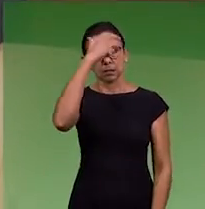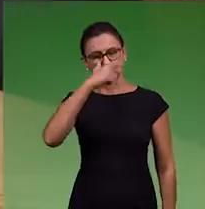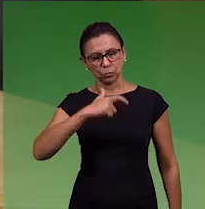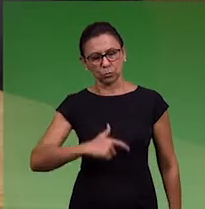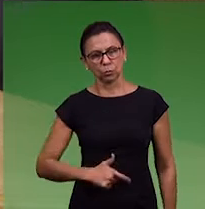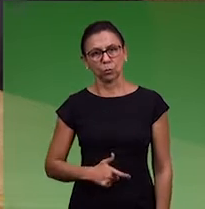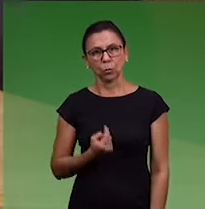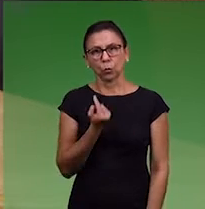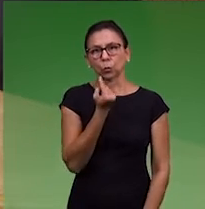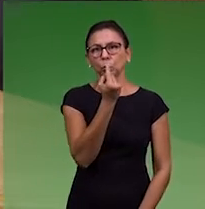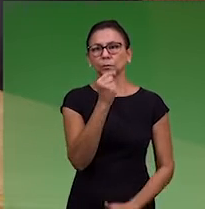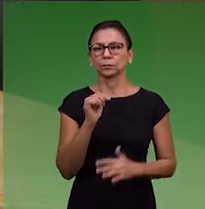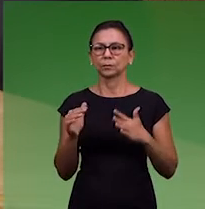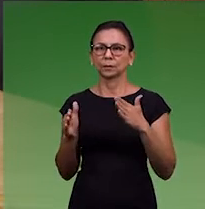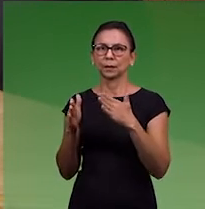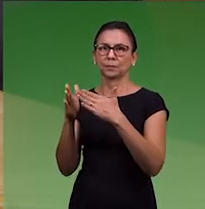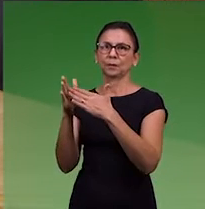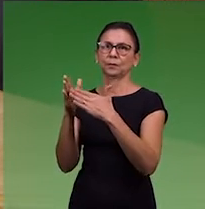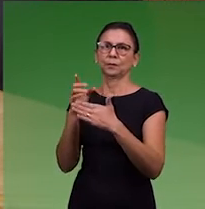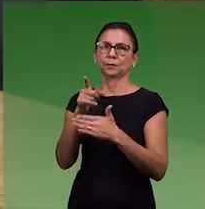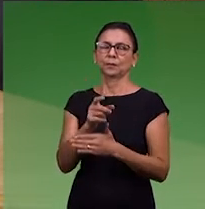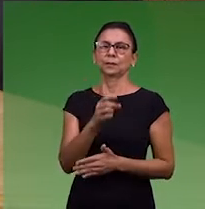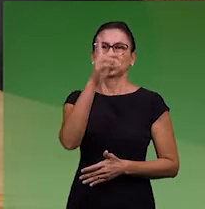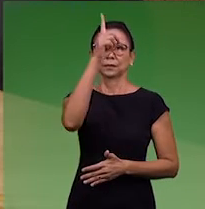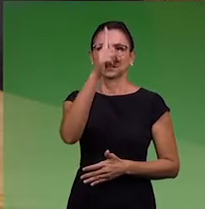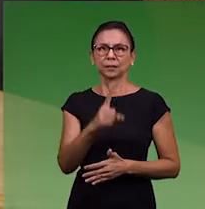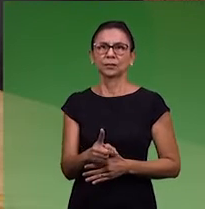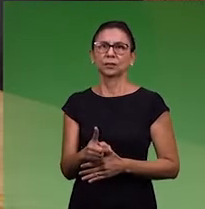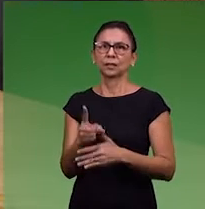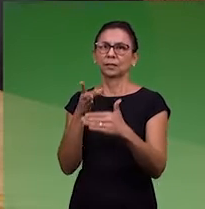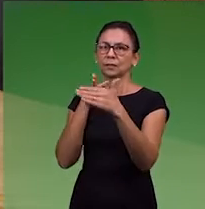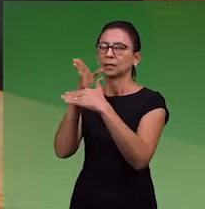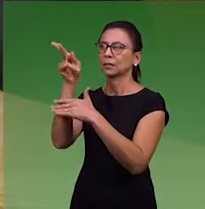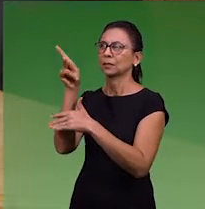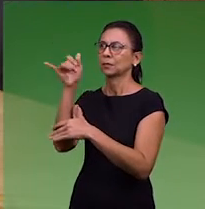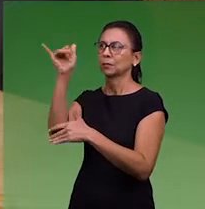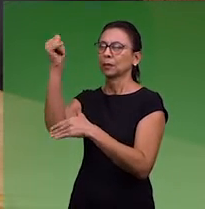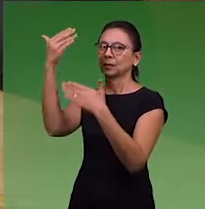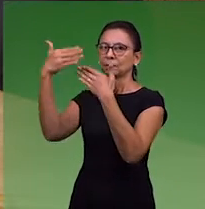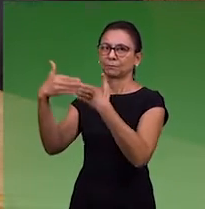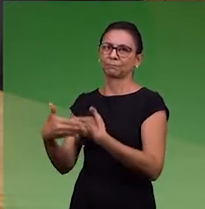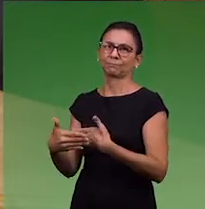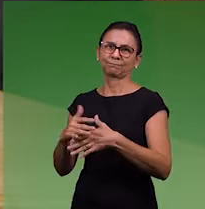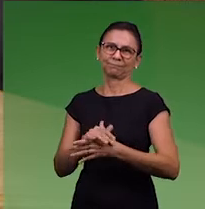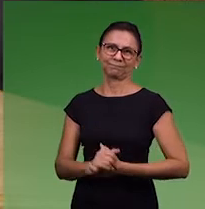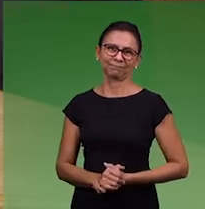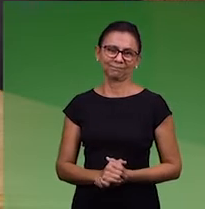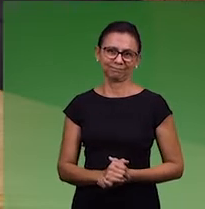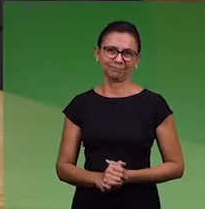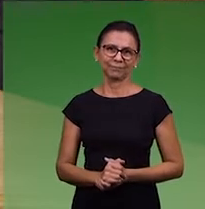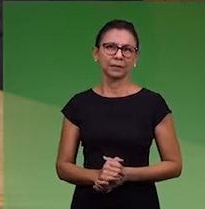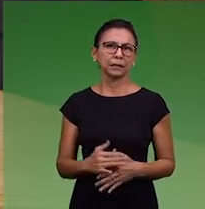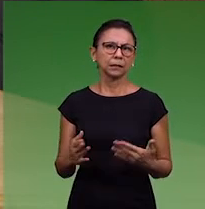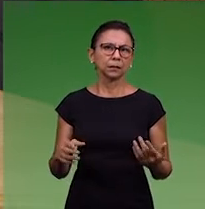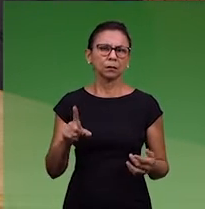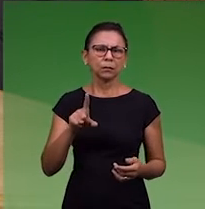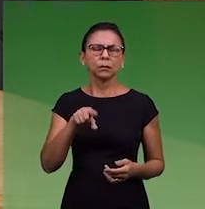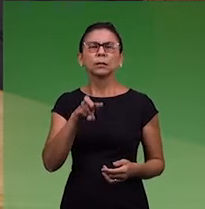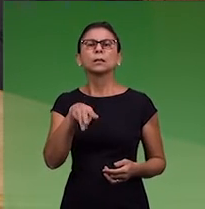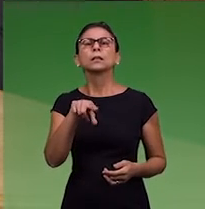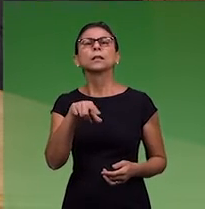o caminho. E aí está dentro daquilo que eu falei aqui no começo. Nós precisamos de entender quem é Jesus. Jesus não é um